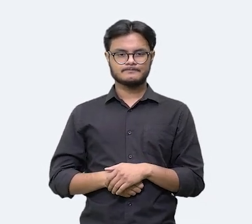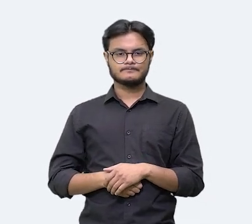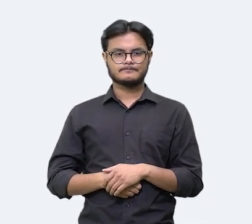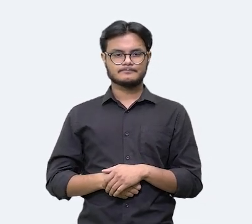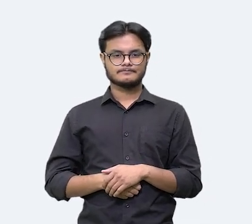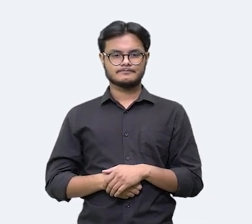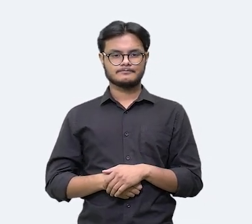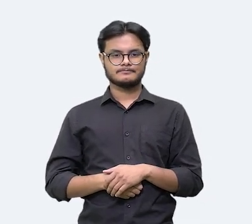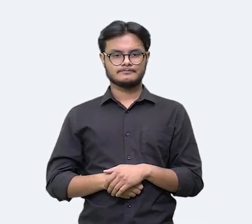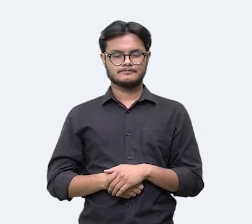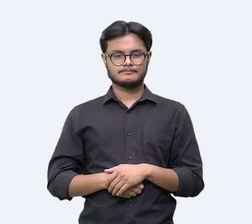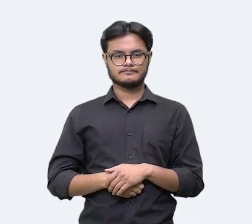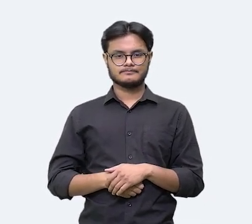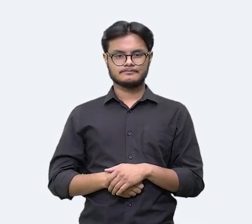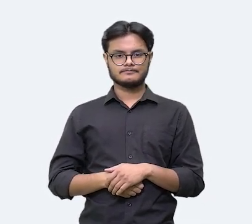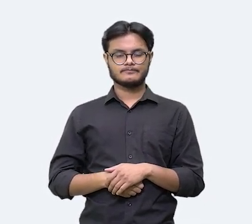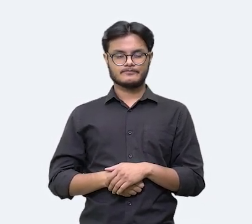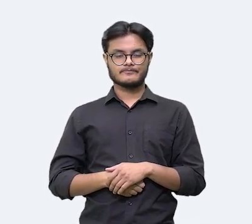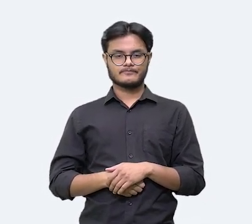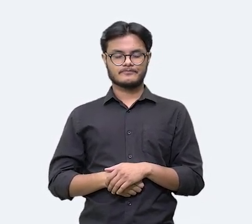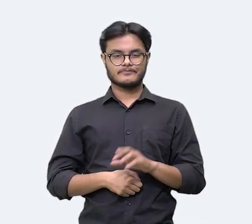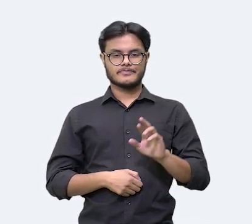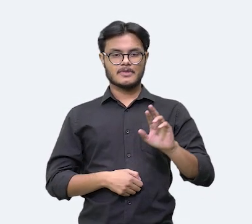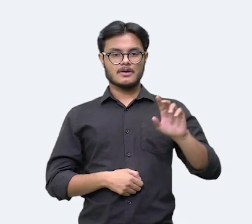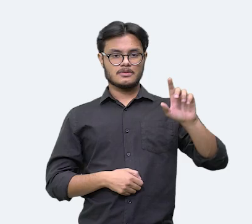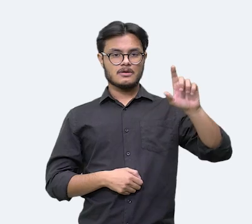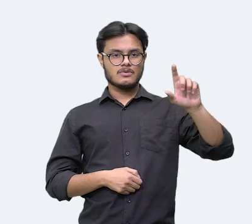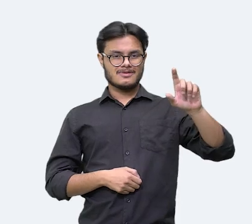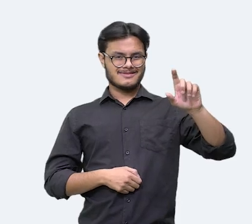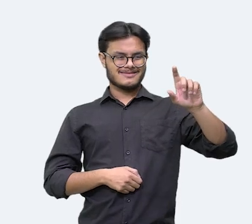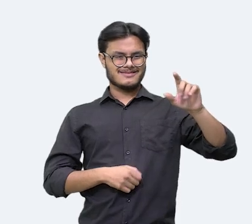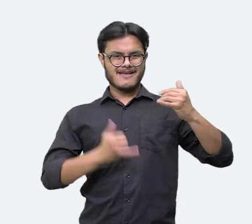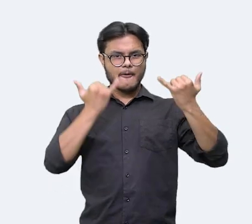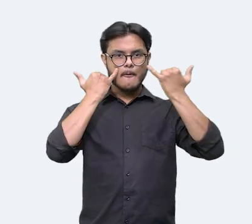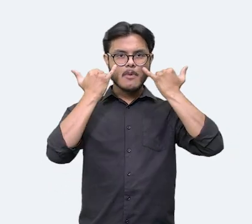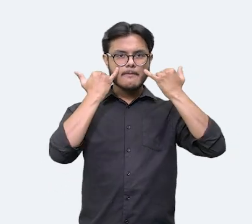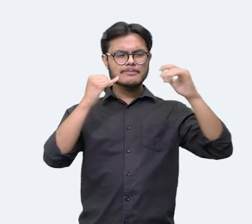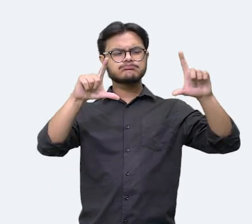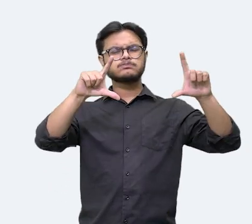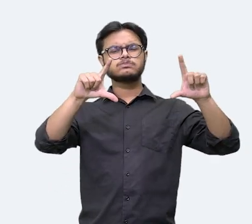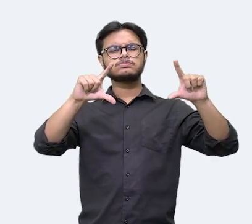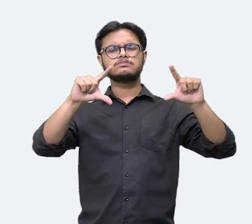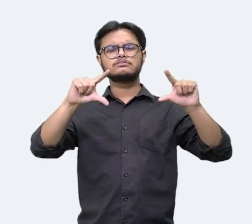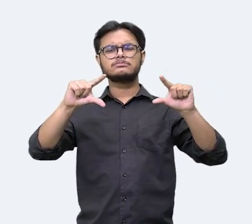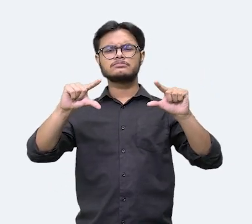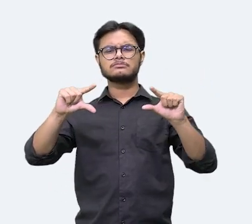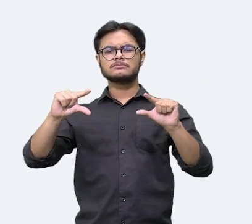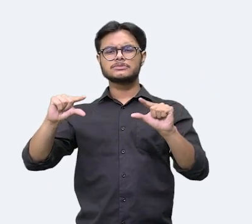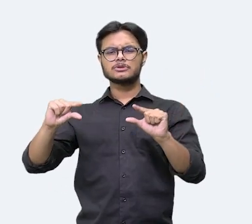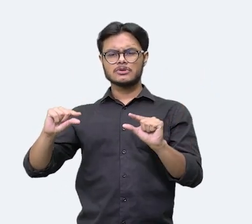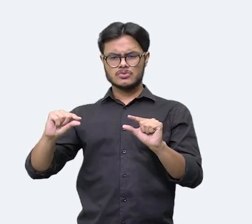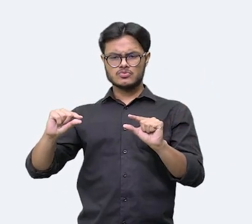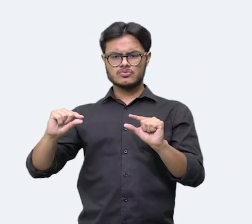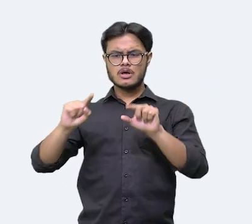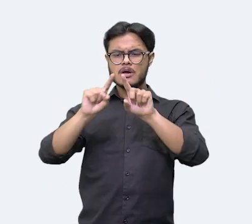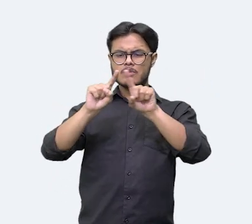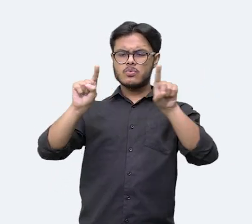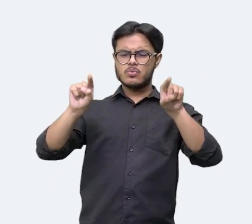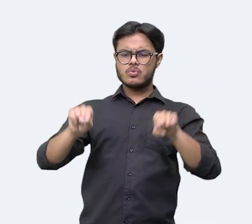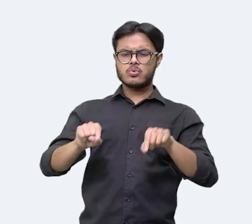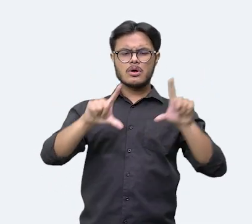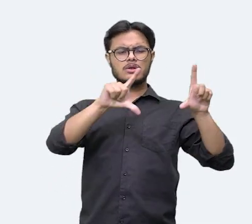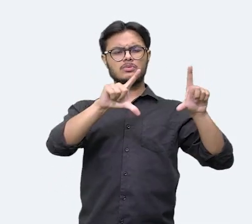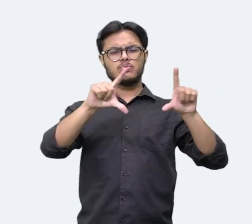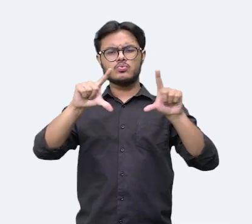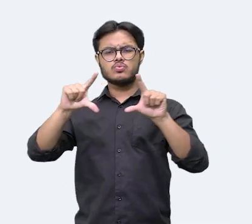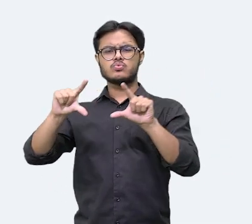que daqui para cá cai a tensão de positivo para negativo e daqui para cá cai a tensão de positivo para negativo. Então, eles estão